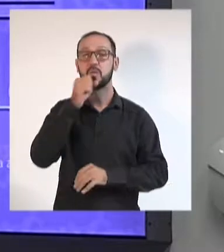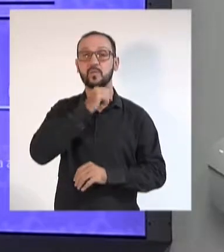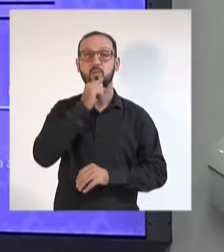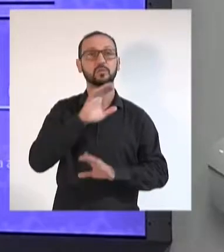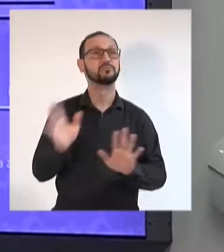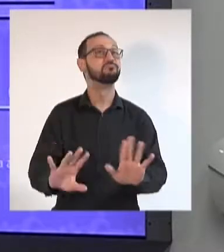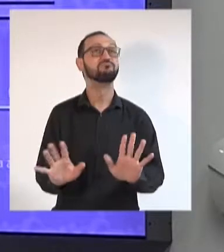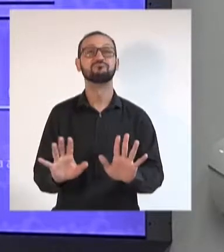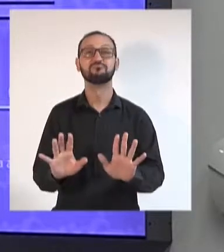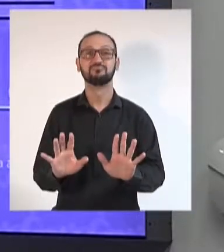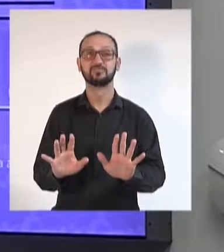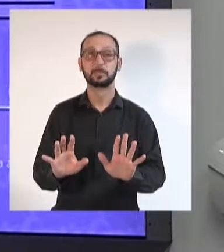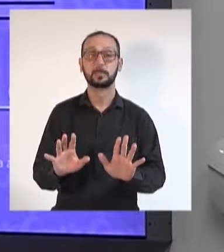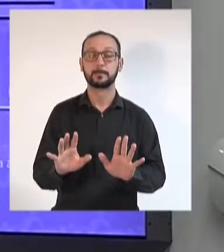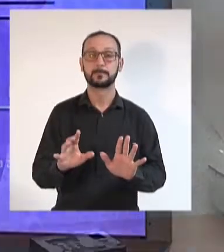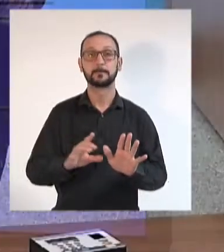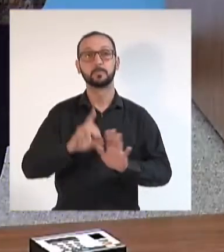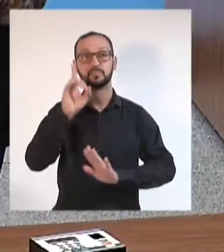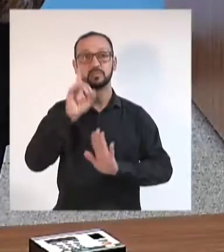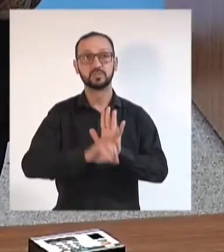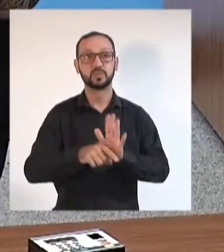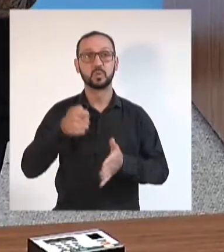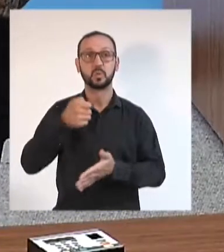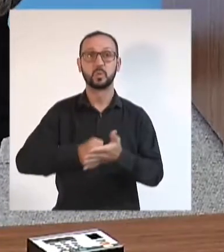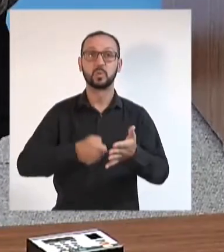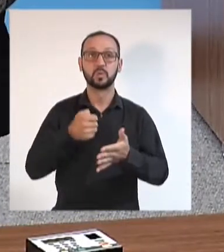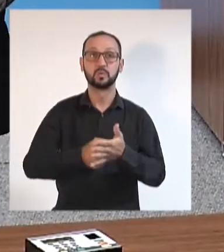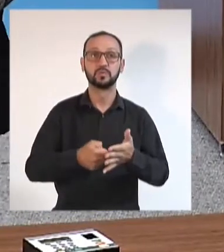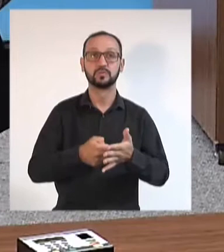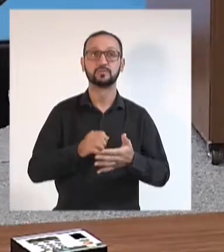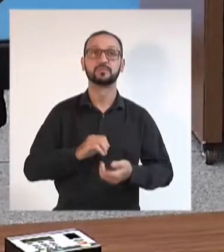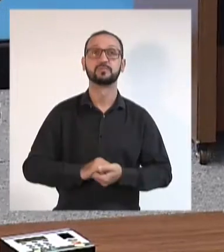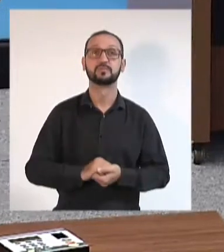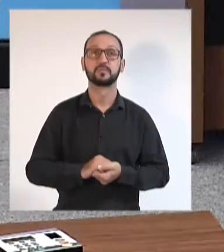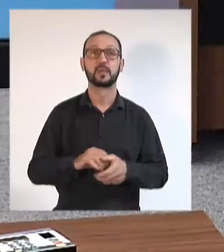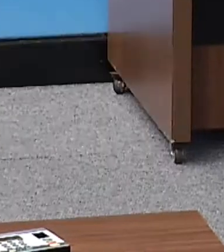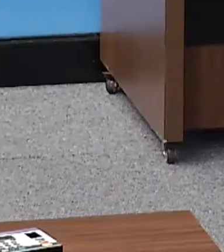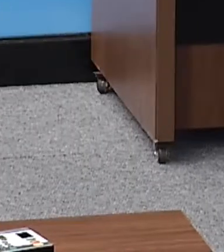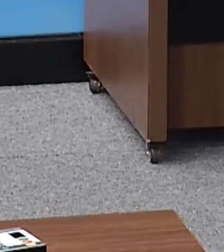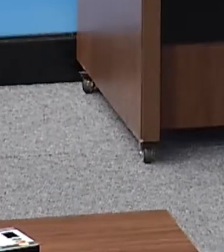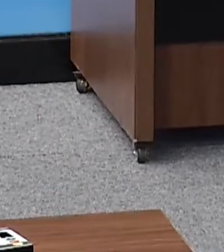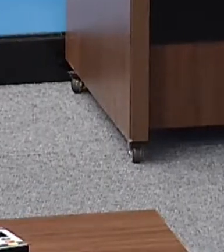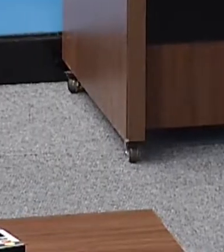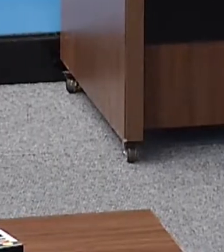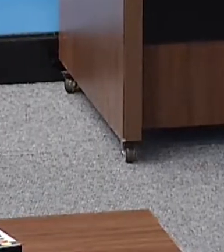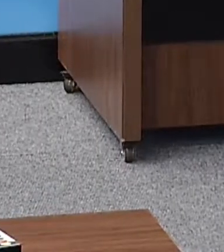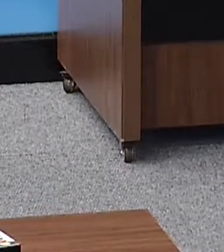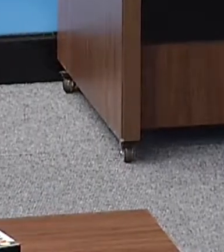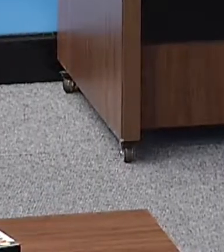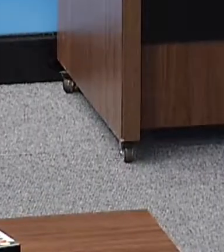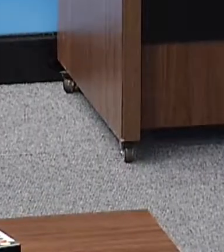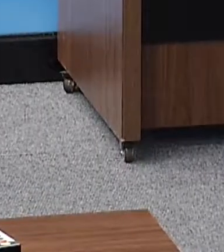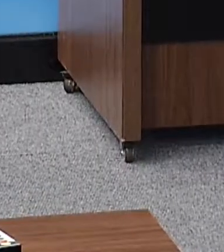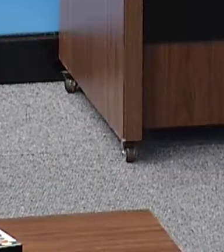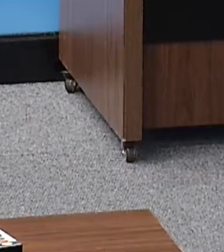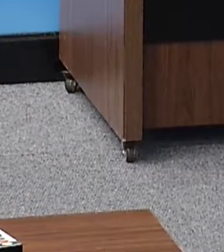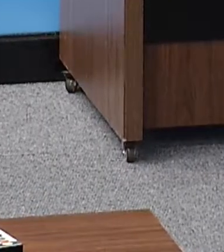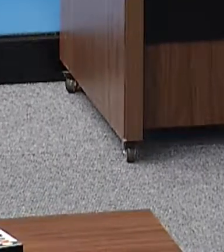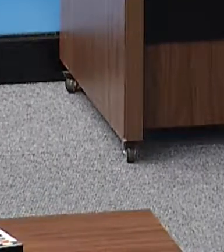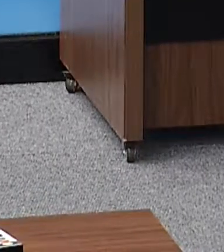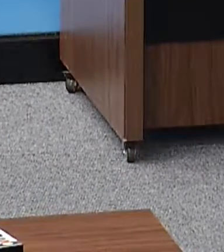idosa dos seus direitos e deveres. Também temos, mas nós temos que educar toda a população,